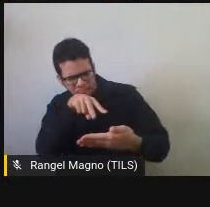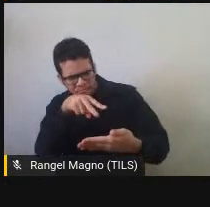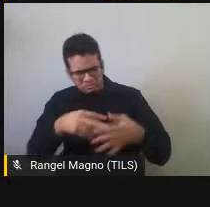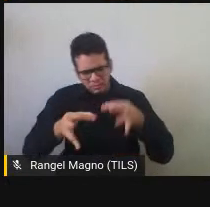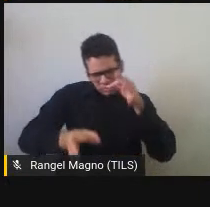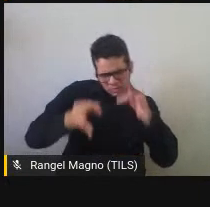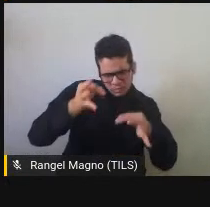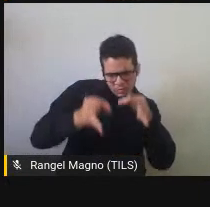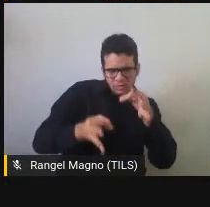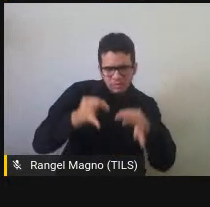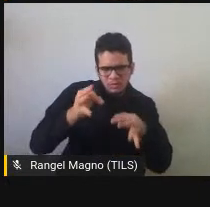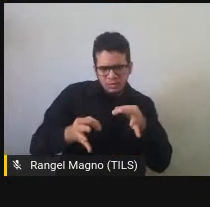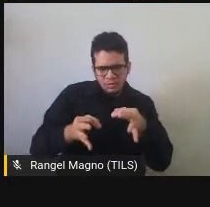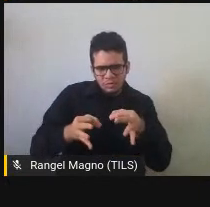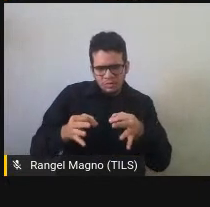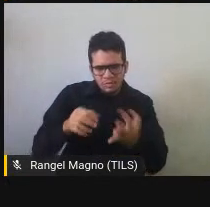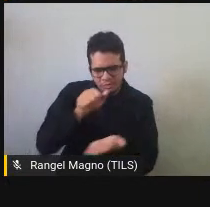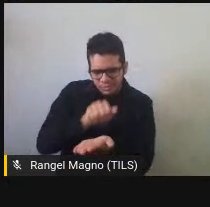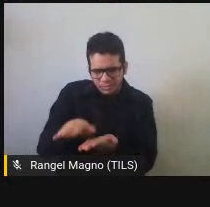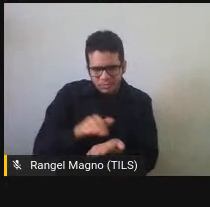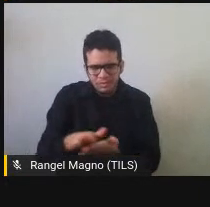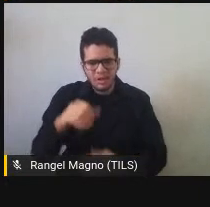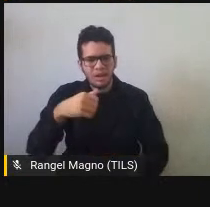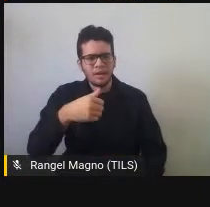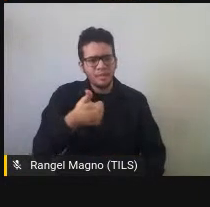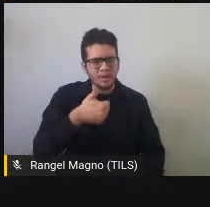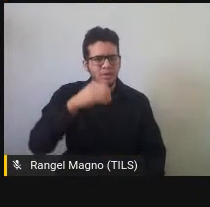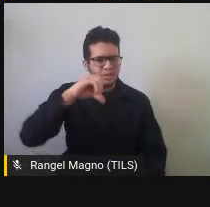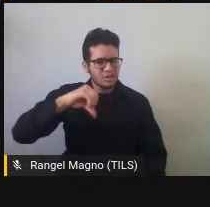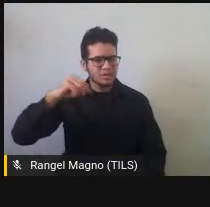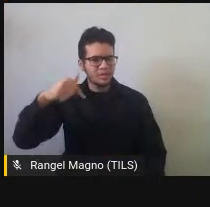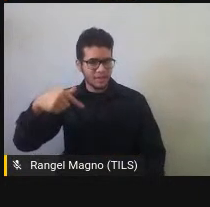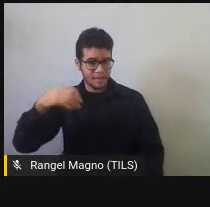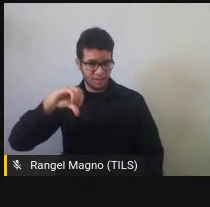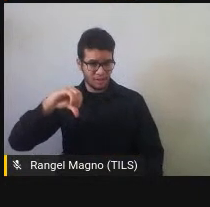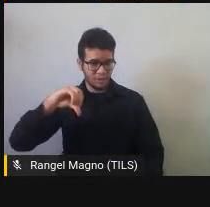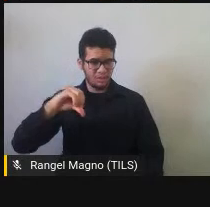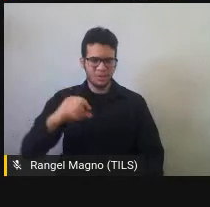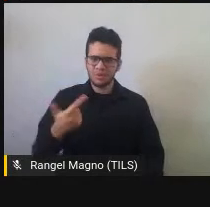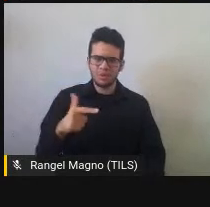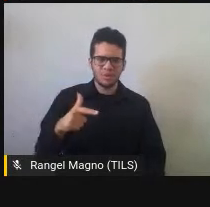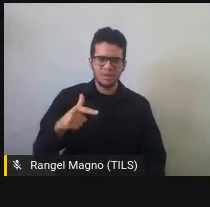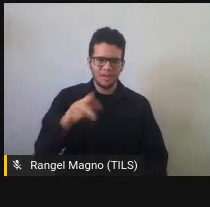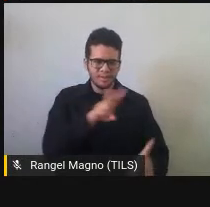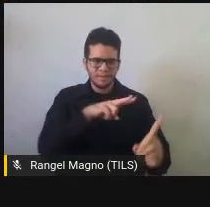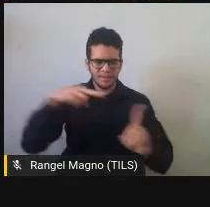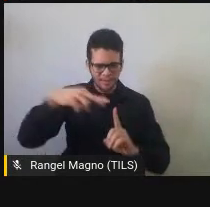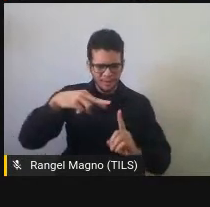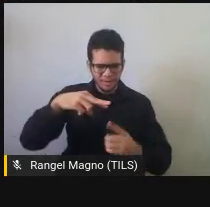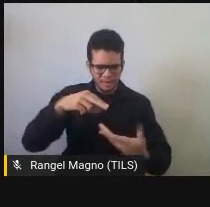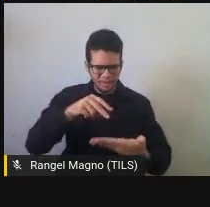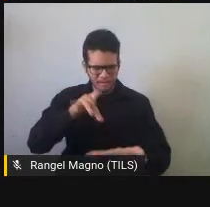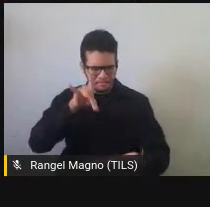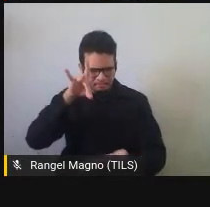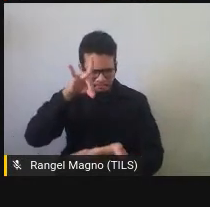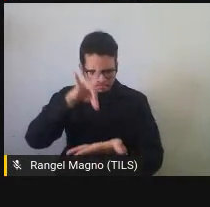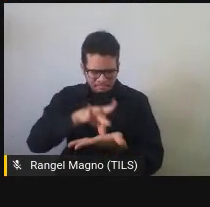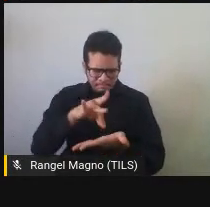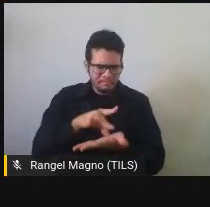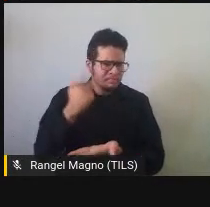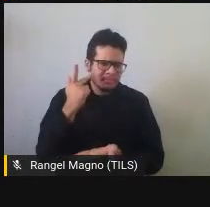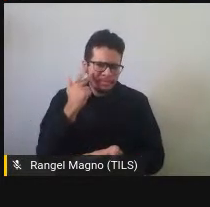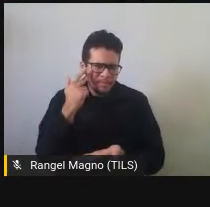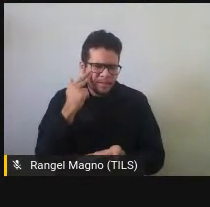memoir que foi publicado em 1879 então não há quem não deva muito legitimamente e naturalmente